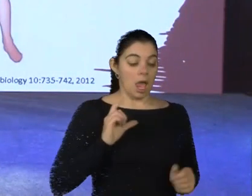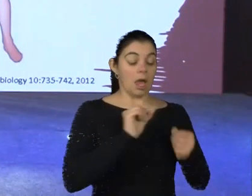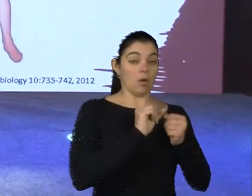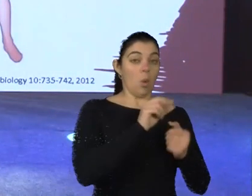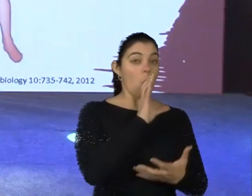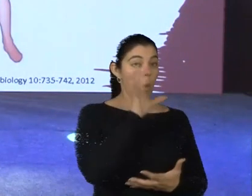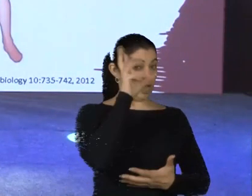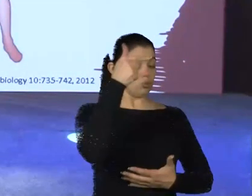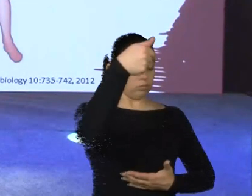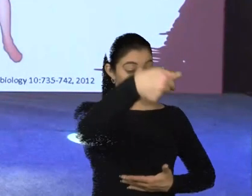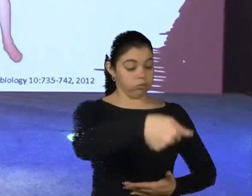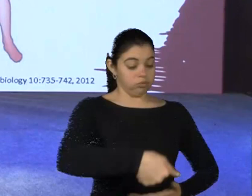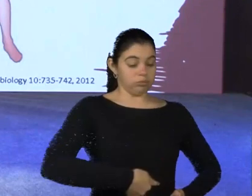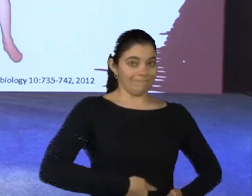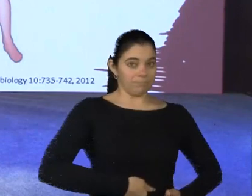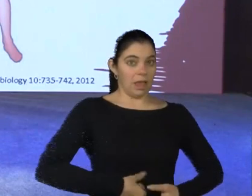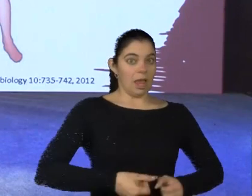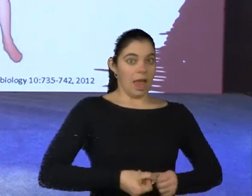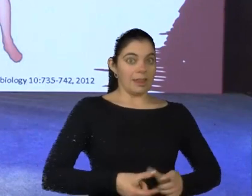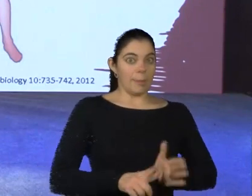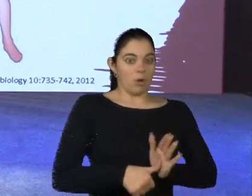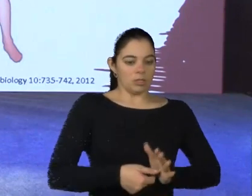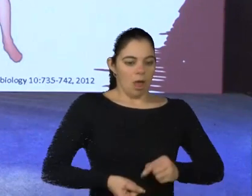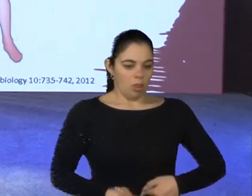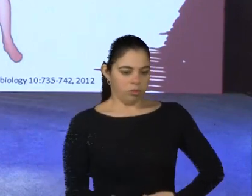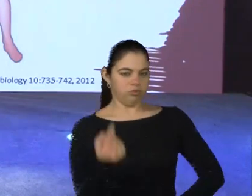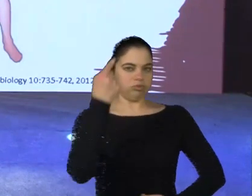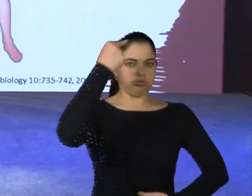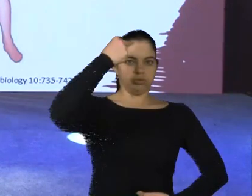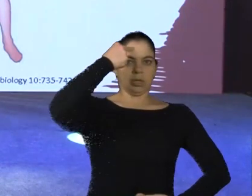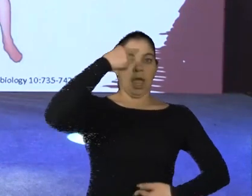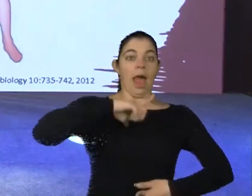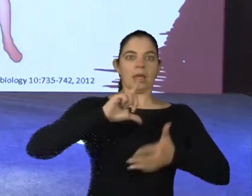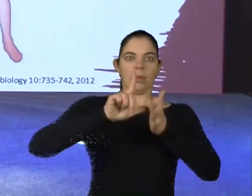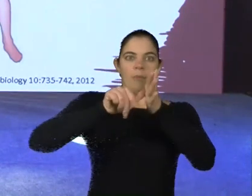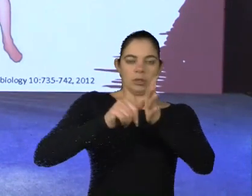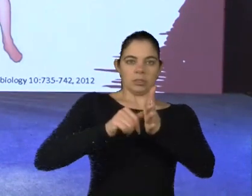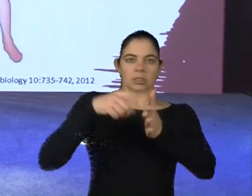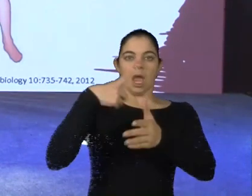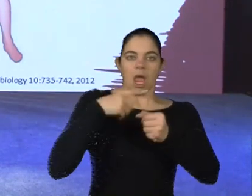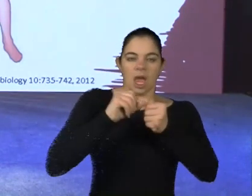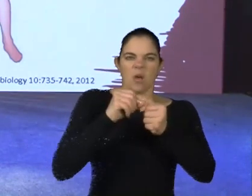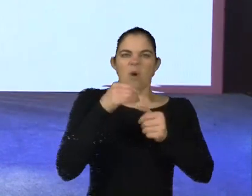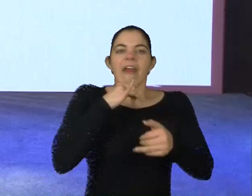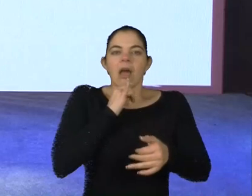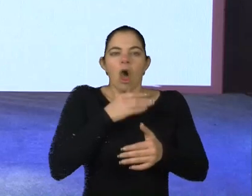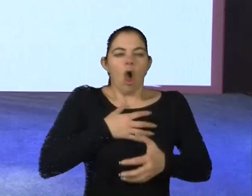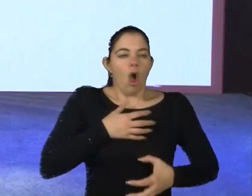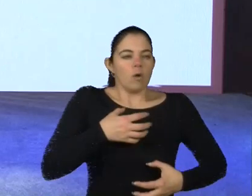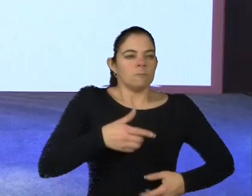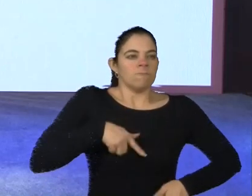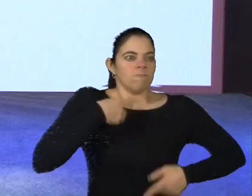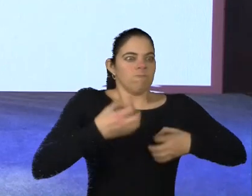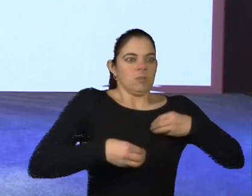Também pode agravar um quadro de agressividade, também pode agravar um quadro de medo, tudo